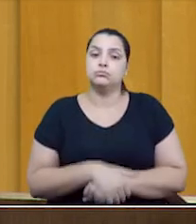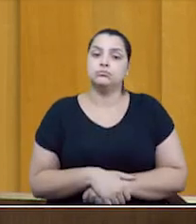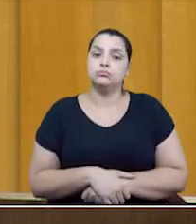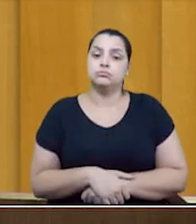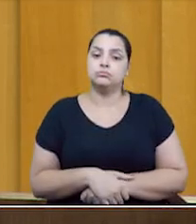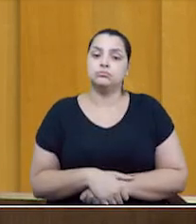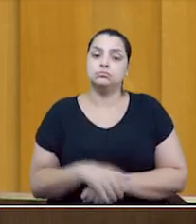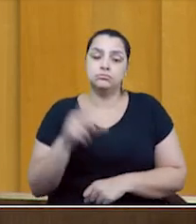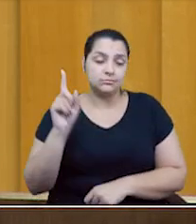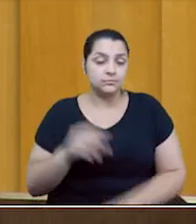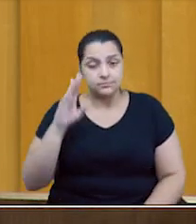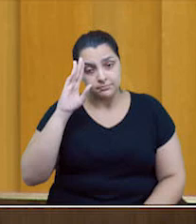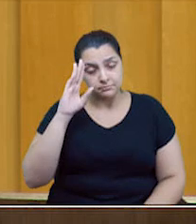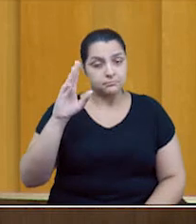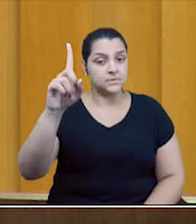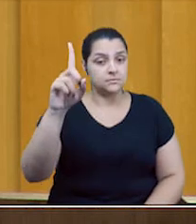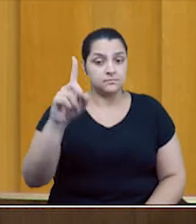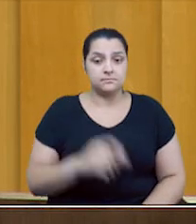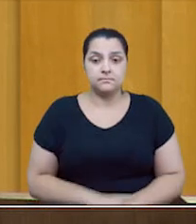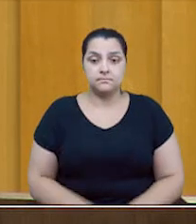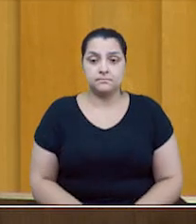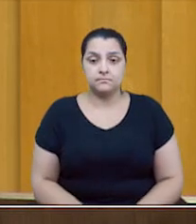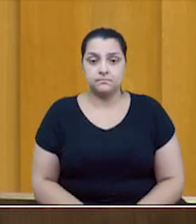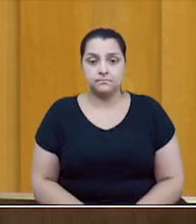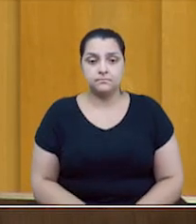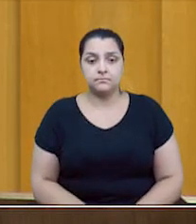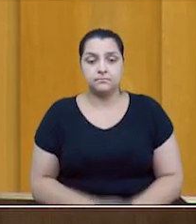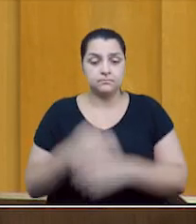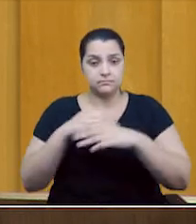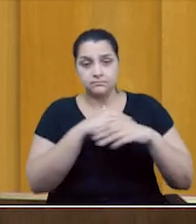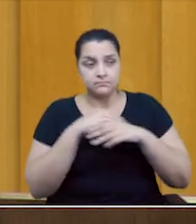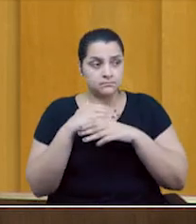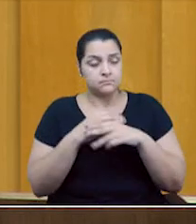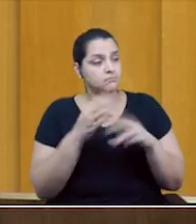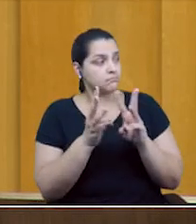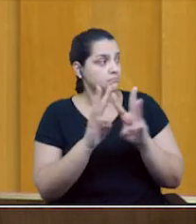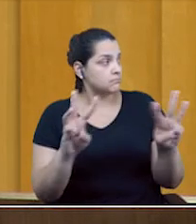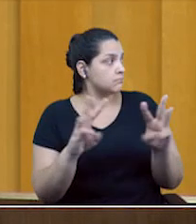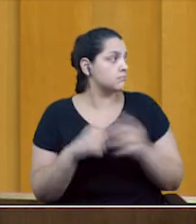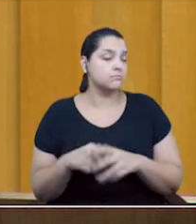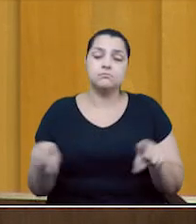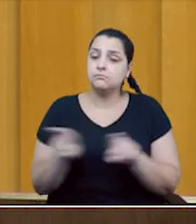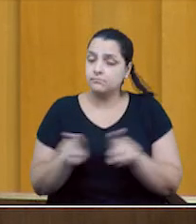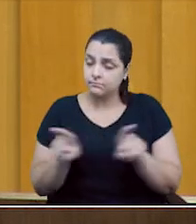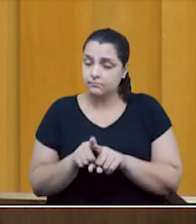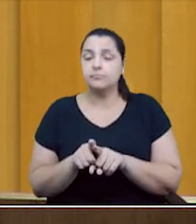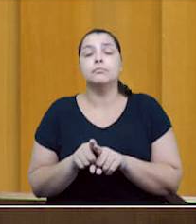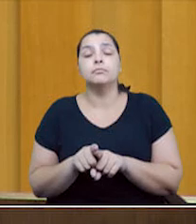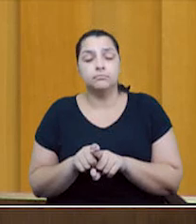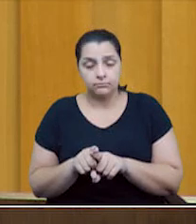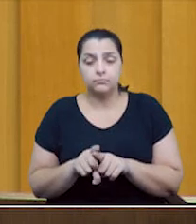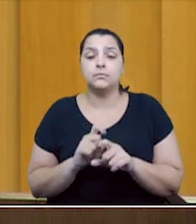pioneira. Já contando com padronização de portais eletrônicos, inclusive tendo sido tomada